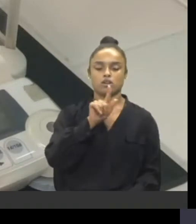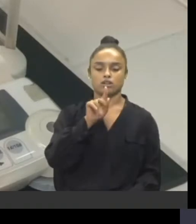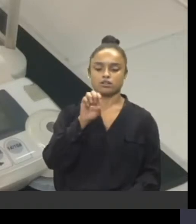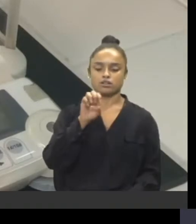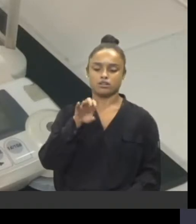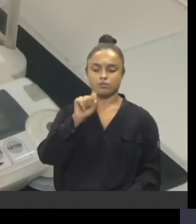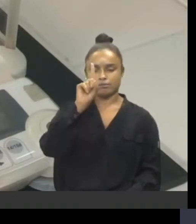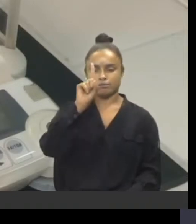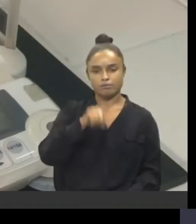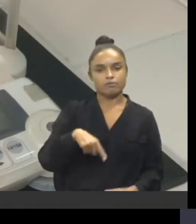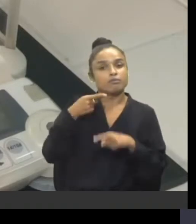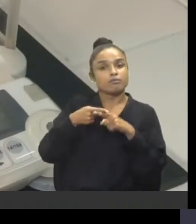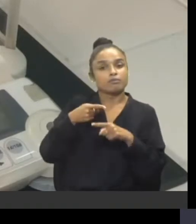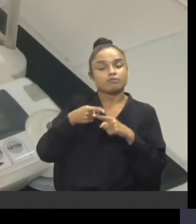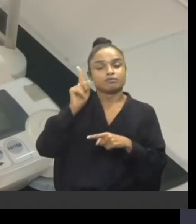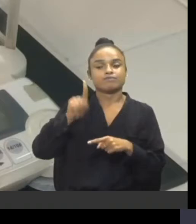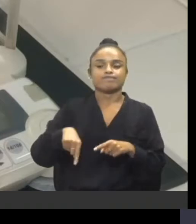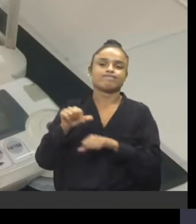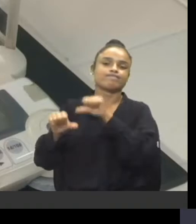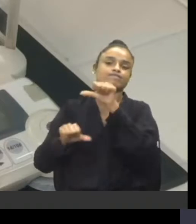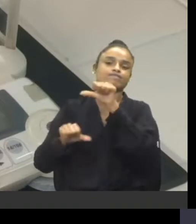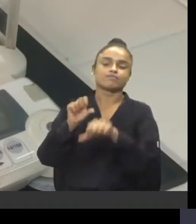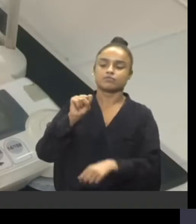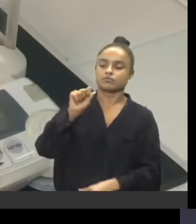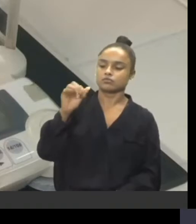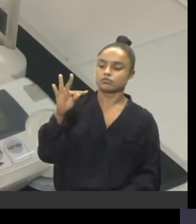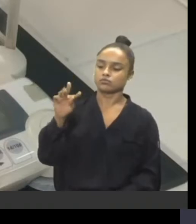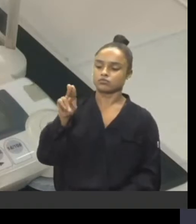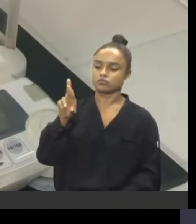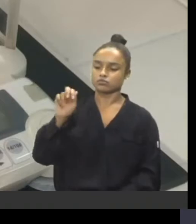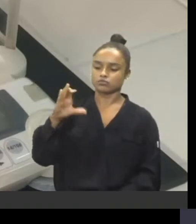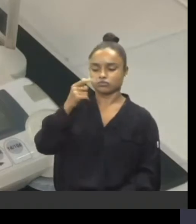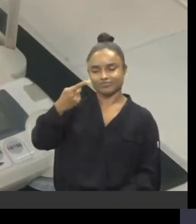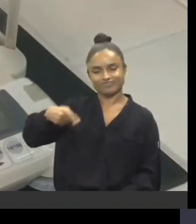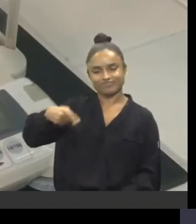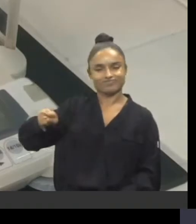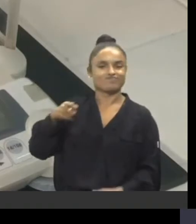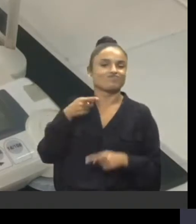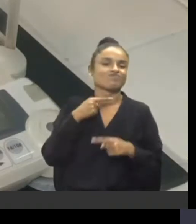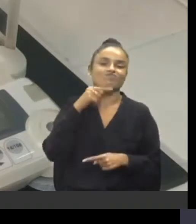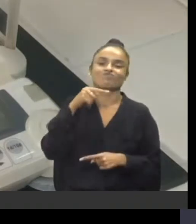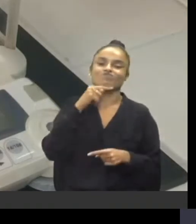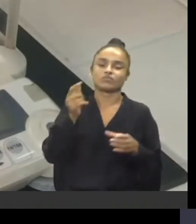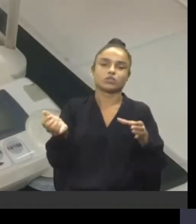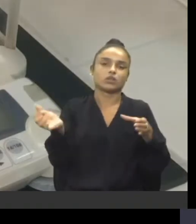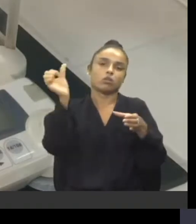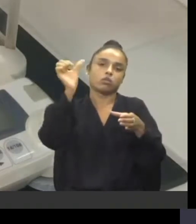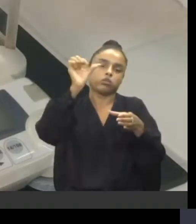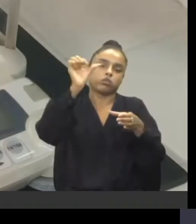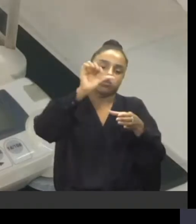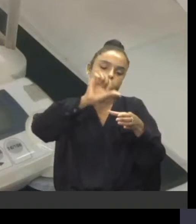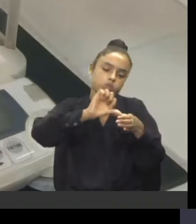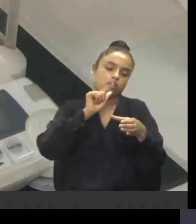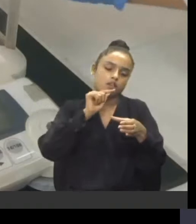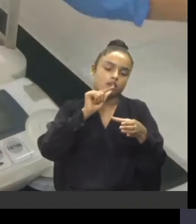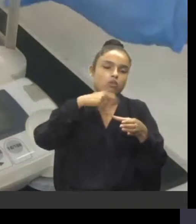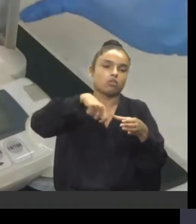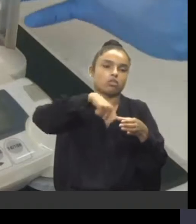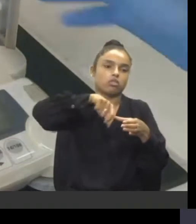saturação da substância, porque nesse caso a gente não vai conseguir dissolver o sal completamente. Então, após a